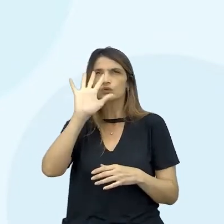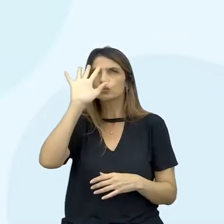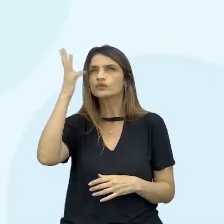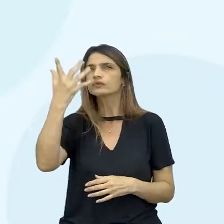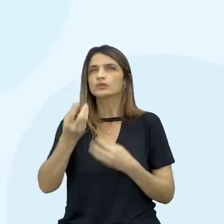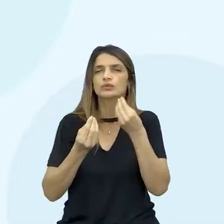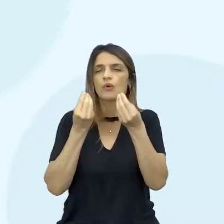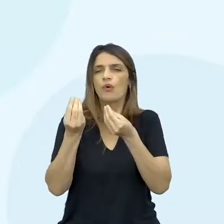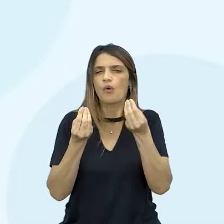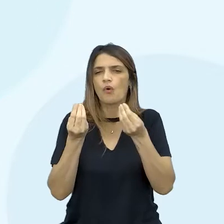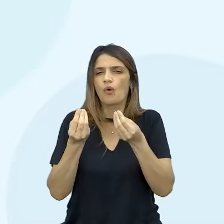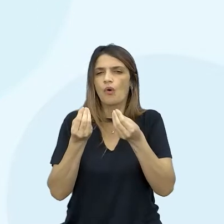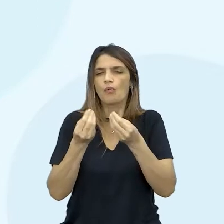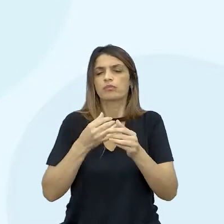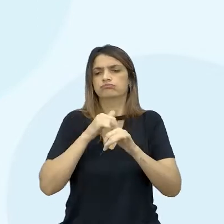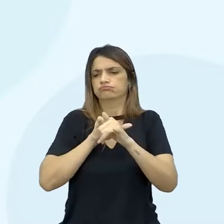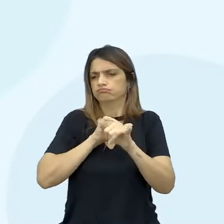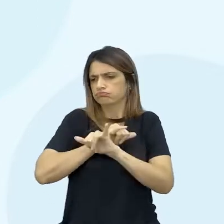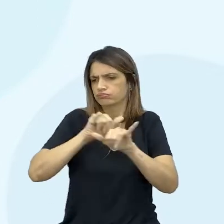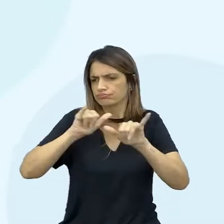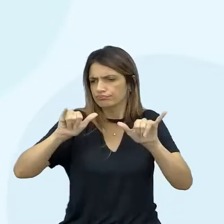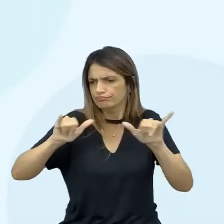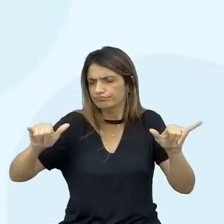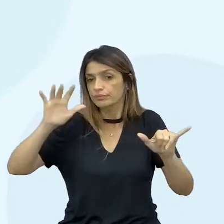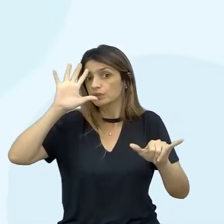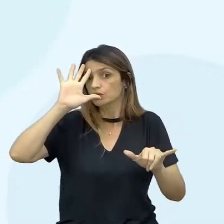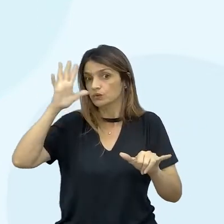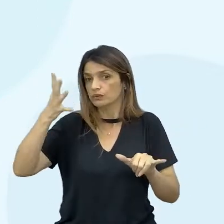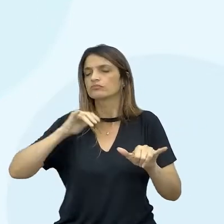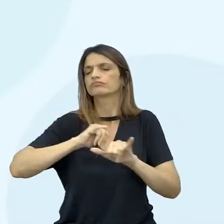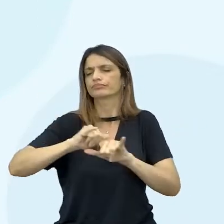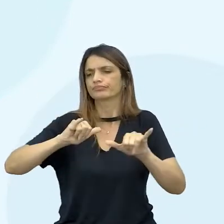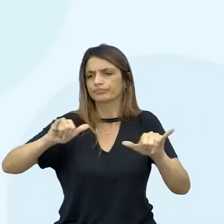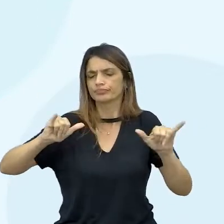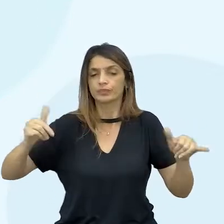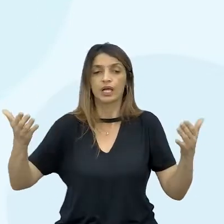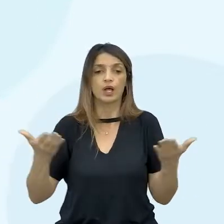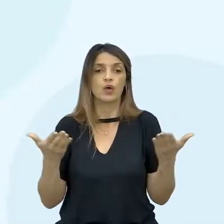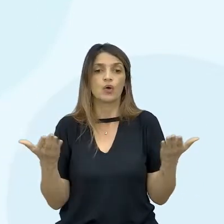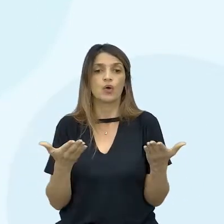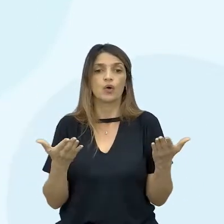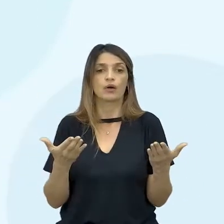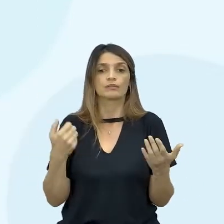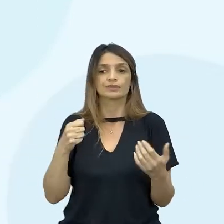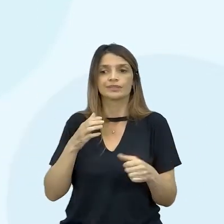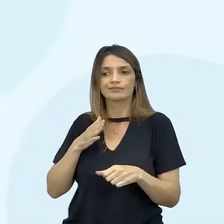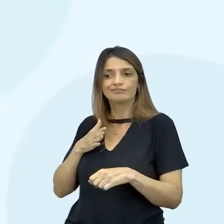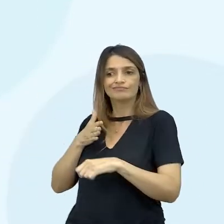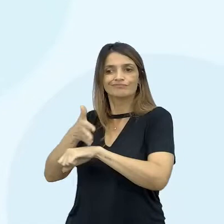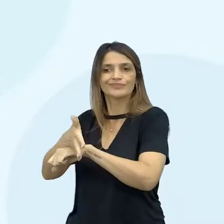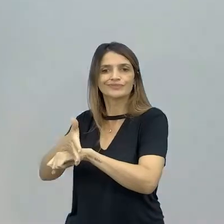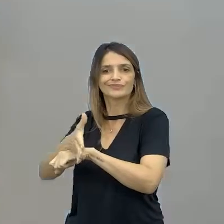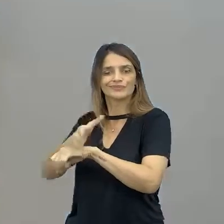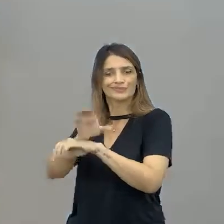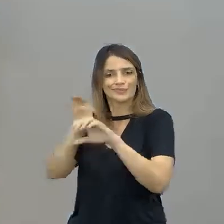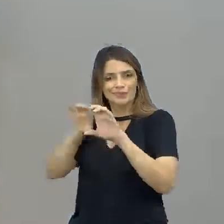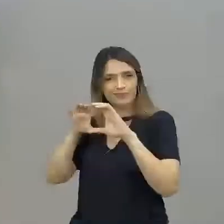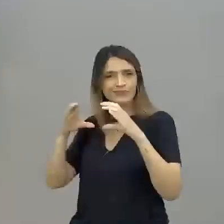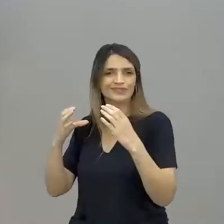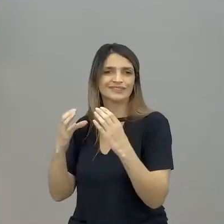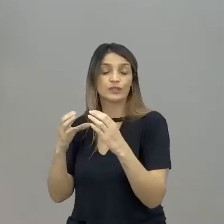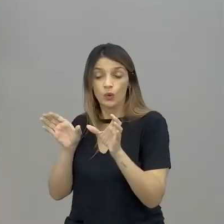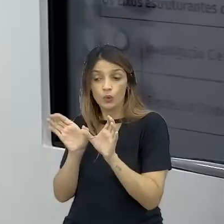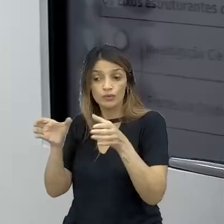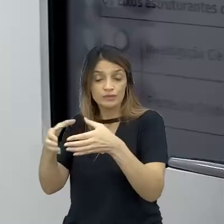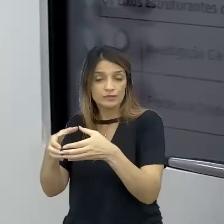ele divulgou essa solução, agora ele precisa intervir nessa comunidade. E aí vamos, por exemplo,